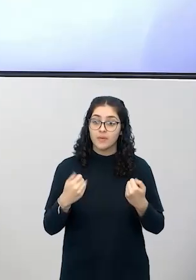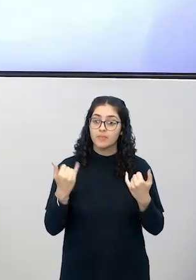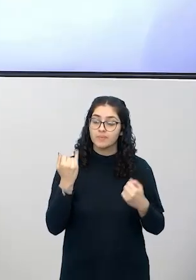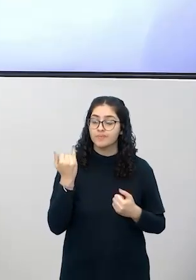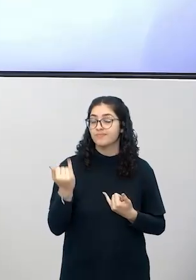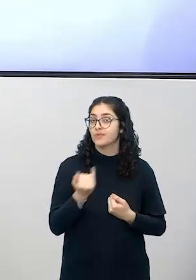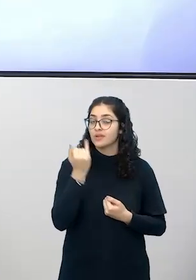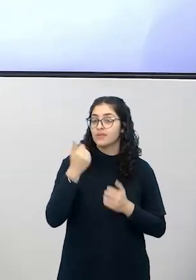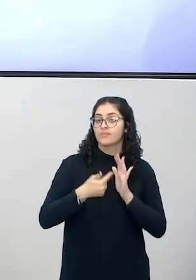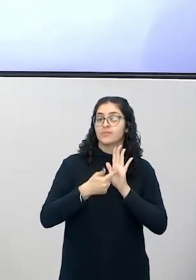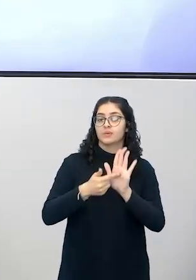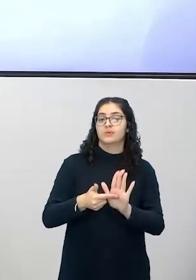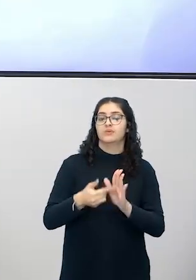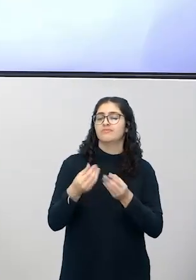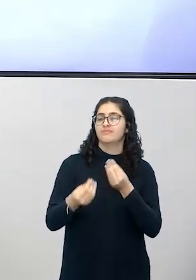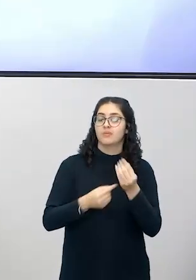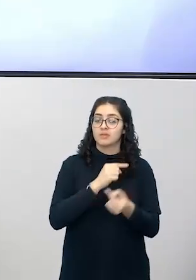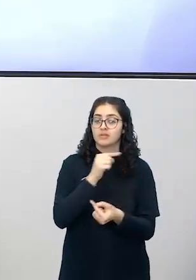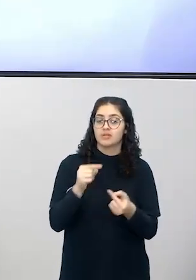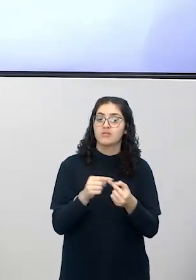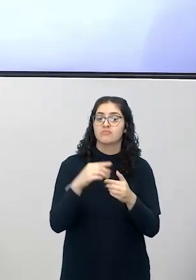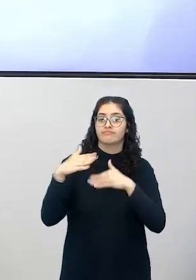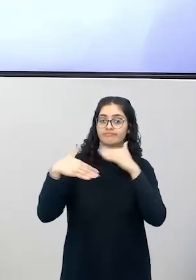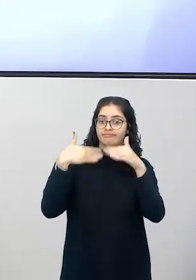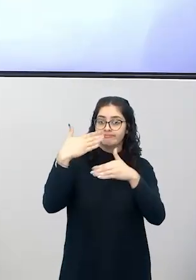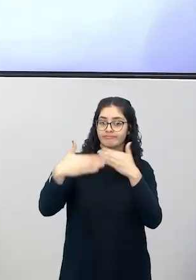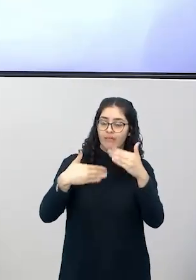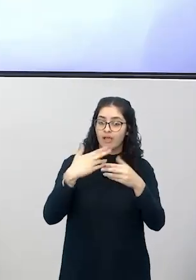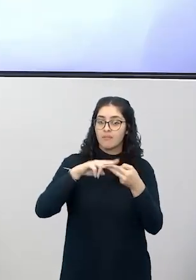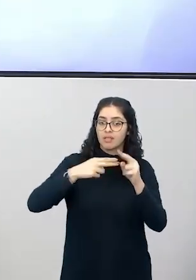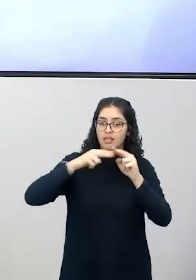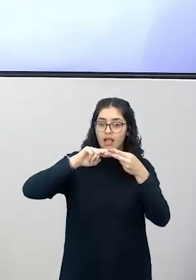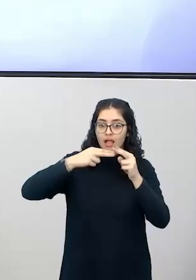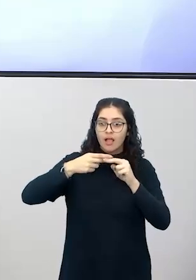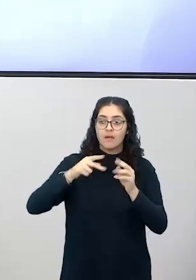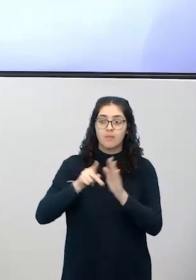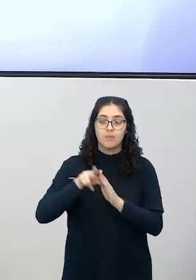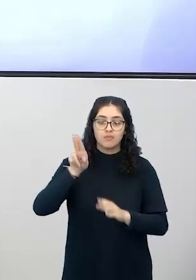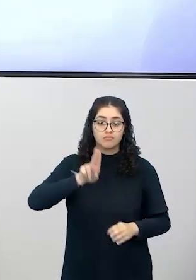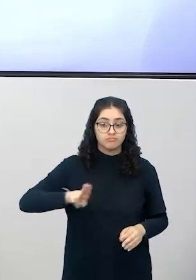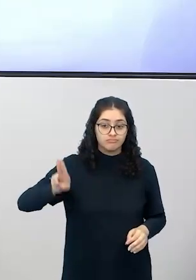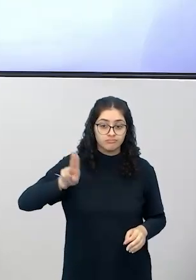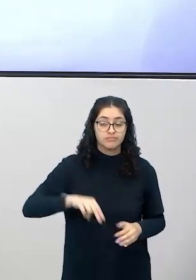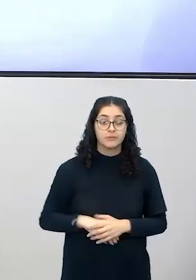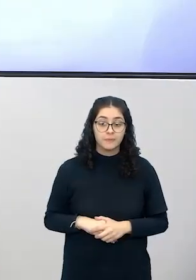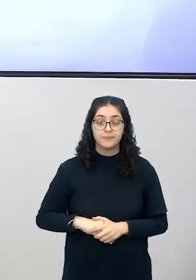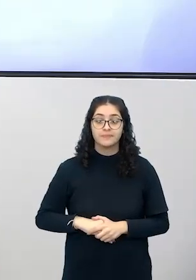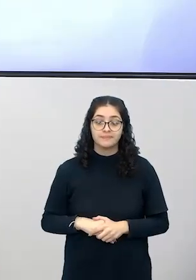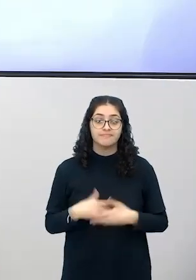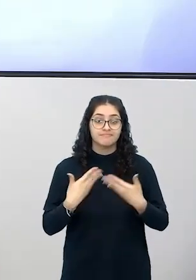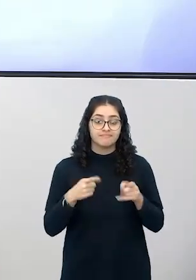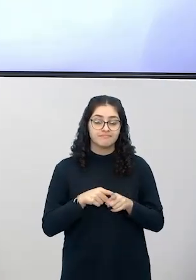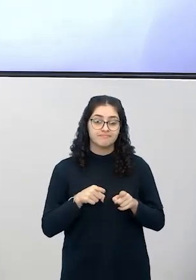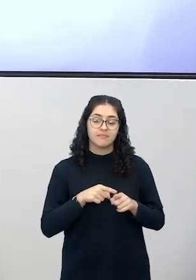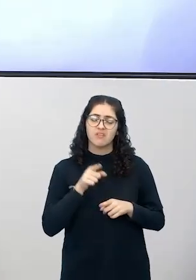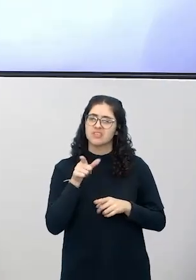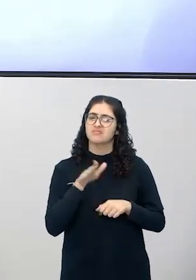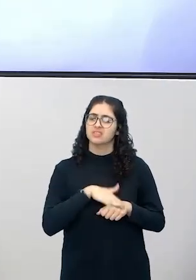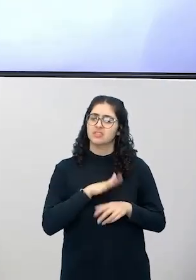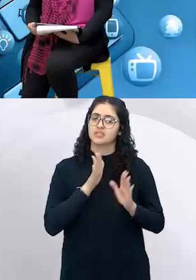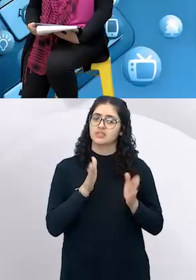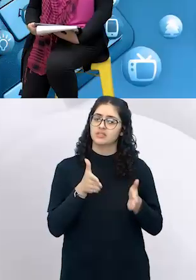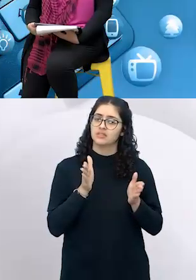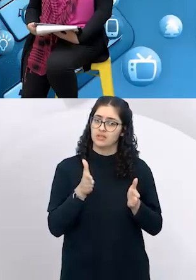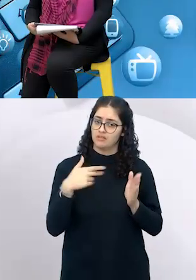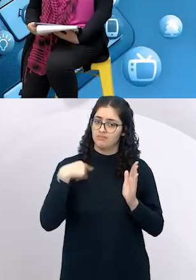direcionada, né, com a finalidade do quê? De desenvolver competências relacionadas ao uso. Por isso que também, quando você mencionou e